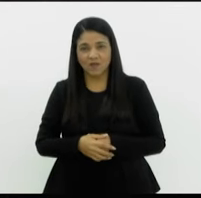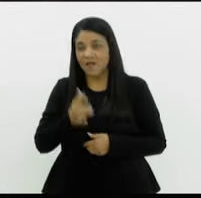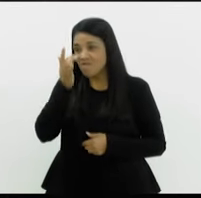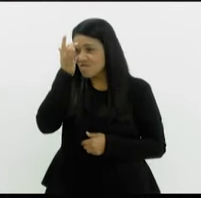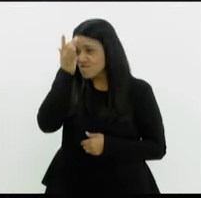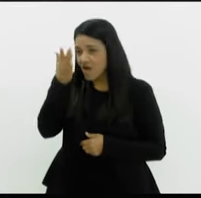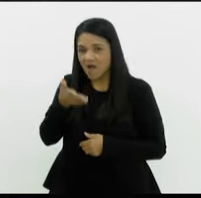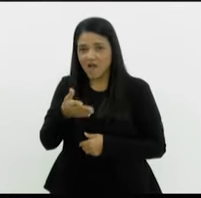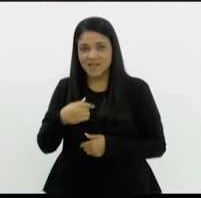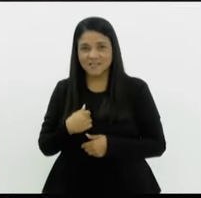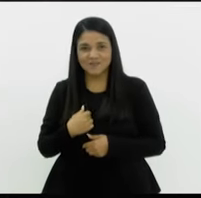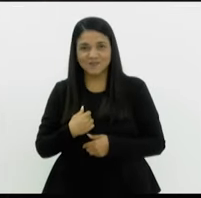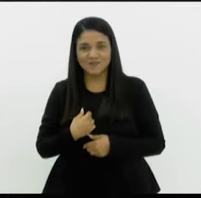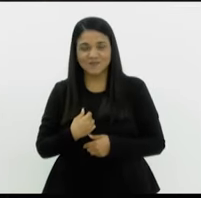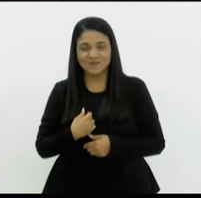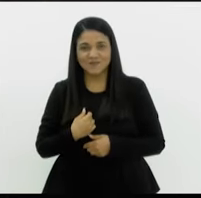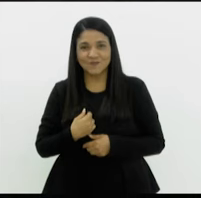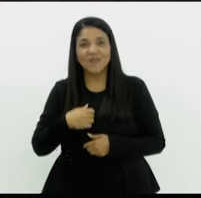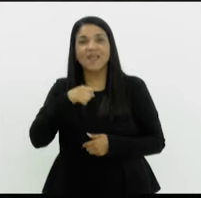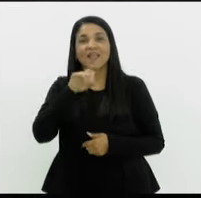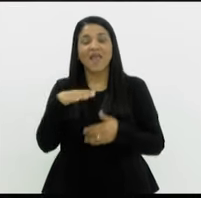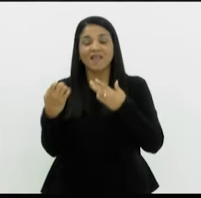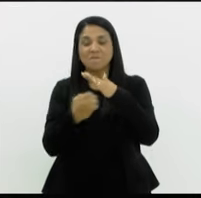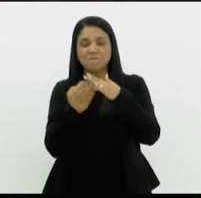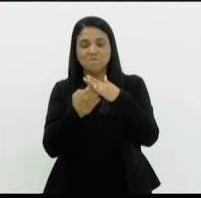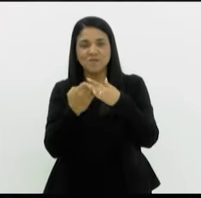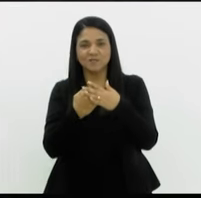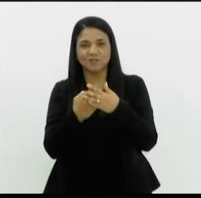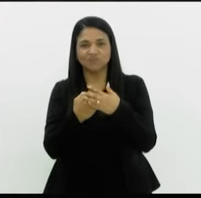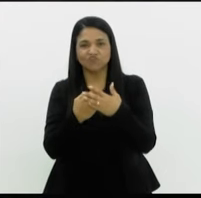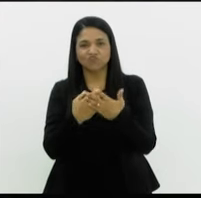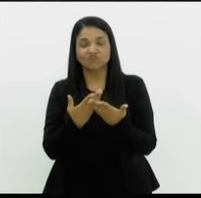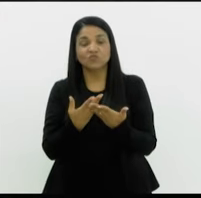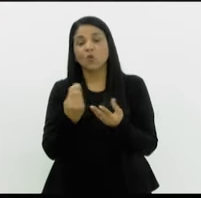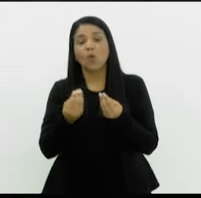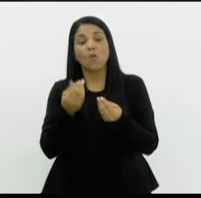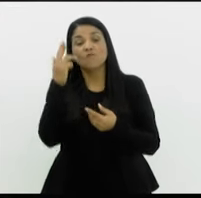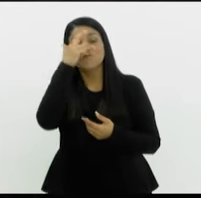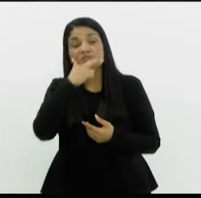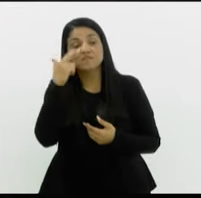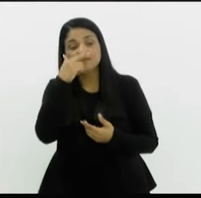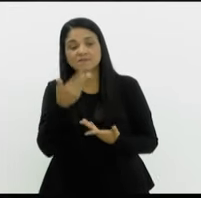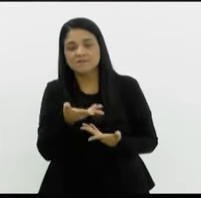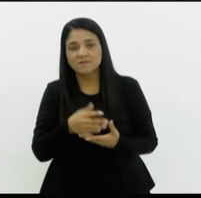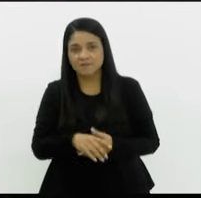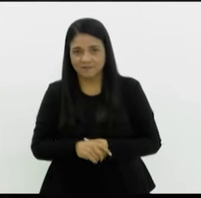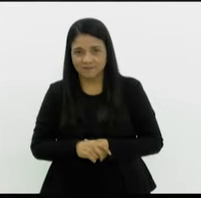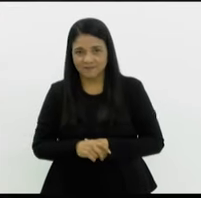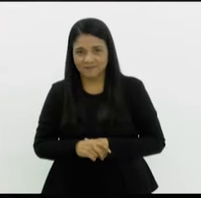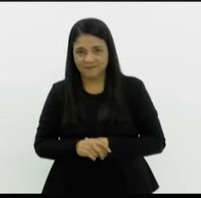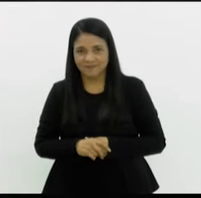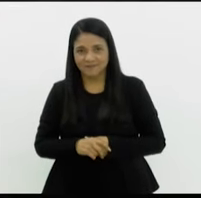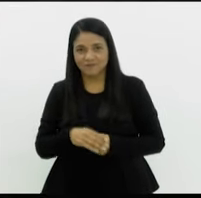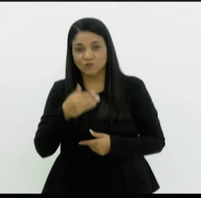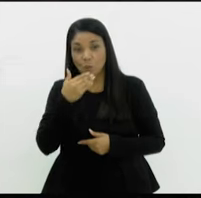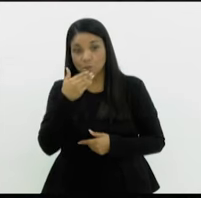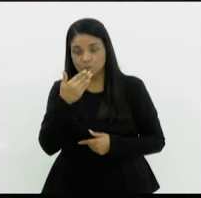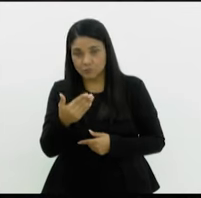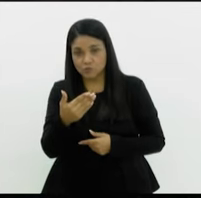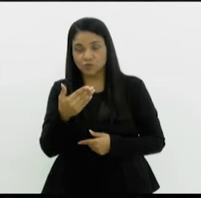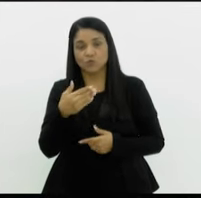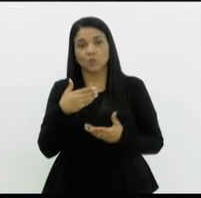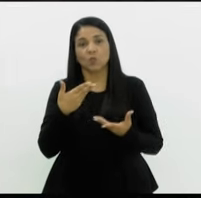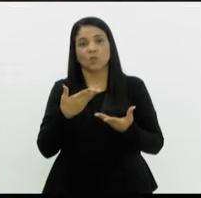sonegar. Essa é a grande realidade. Como é que fiscaliza isso tudo? Eu estou fazendo um requerimento de